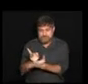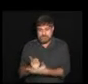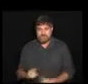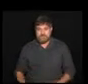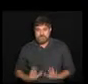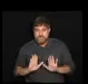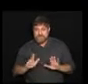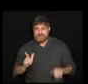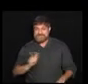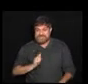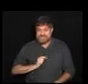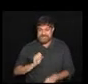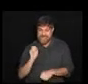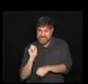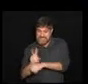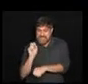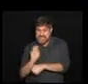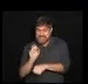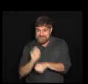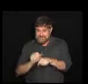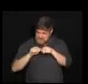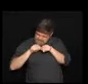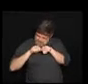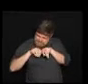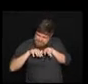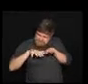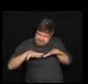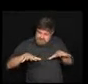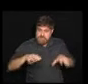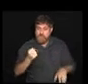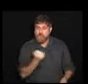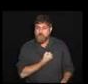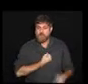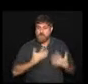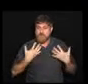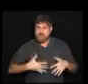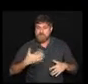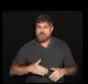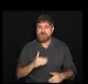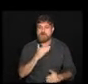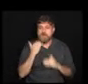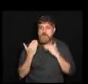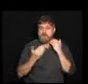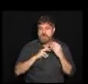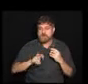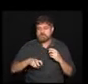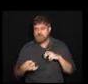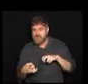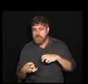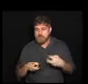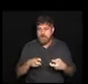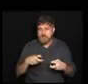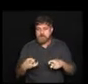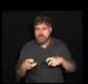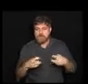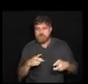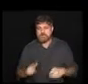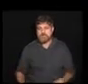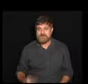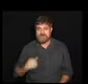mas a gente tem vírus que infecta muitas pessoas e mata menos. E aqui a mortalidade não é